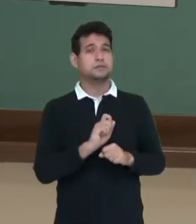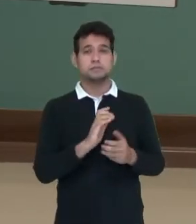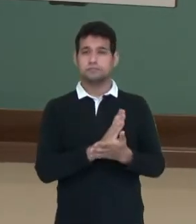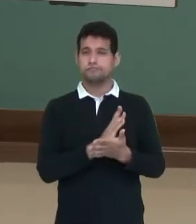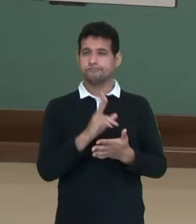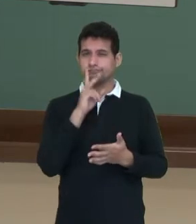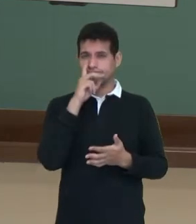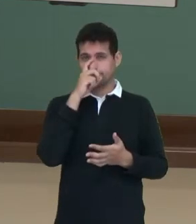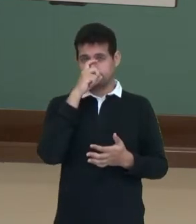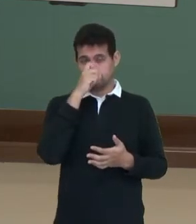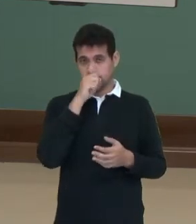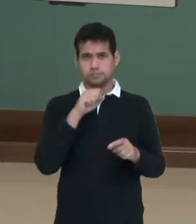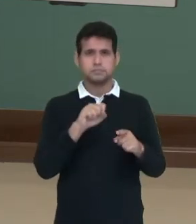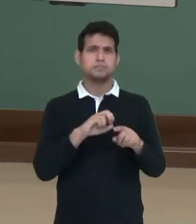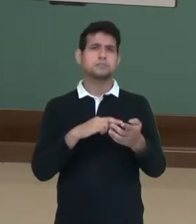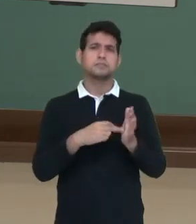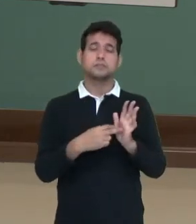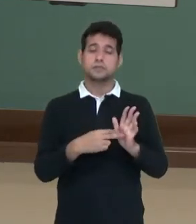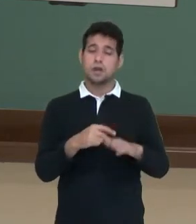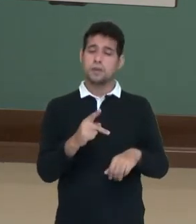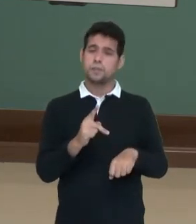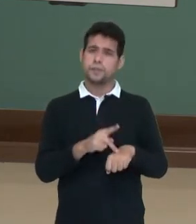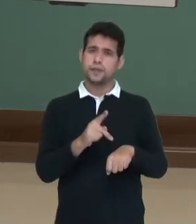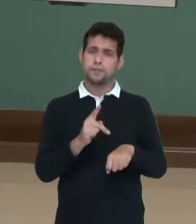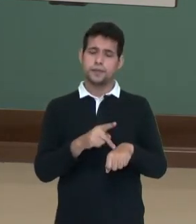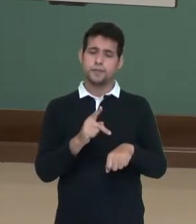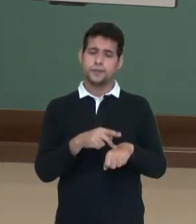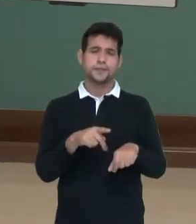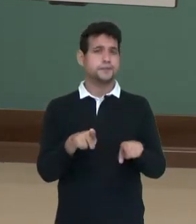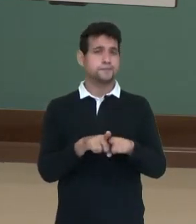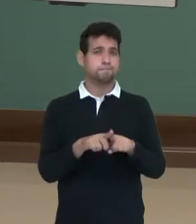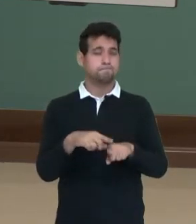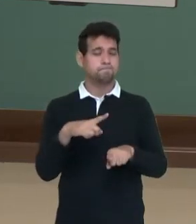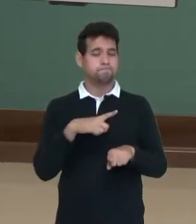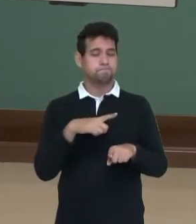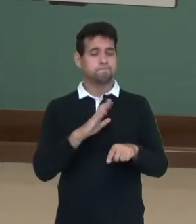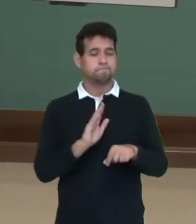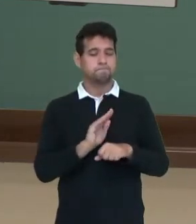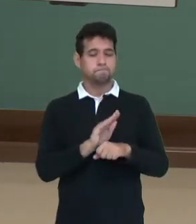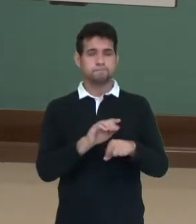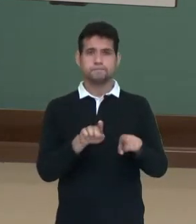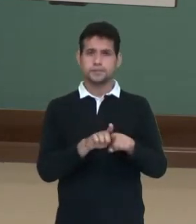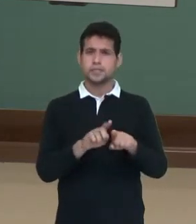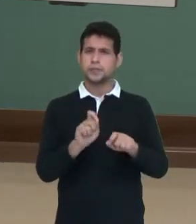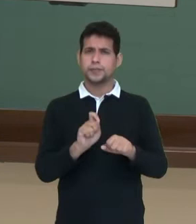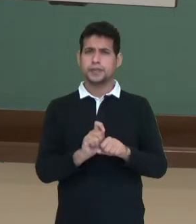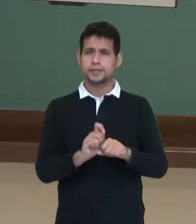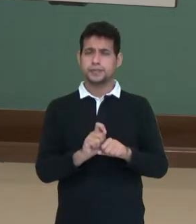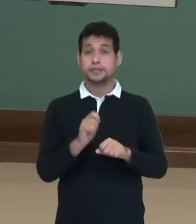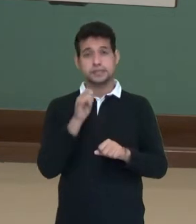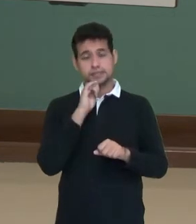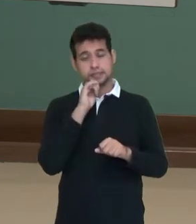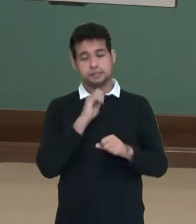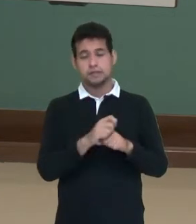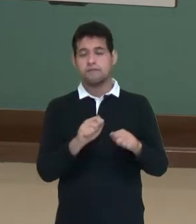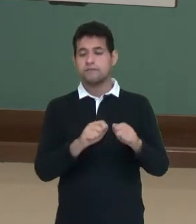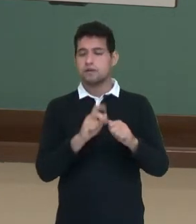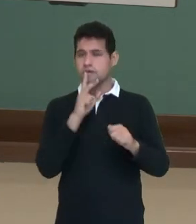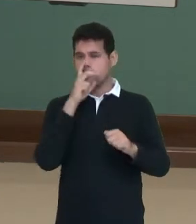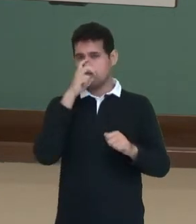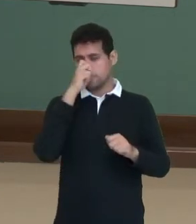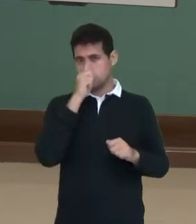força mais resistente aqui, que é a pedra. E aqui está o ponto de apoio ainda para a execução dessa